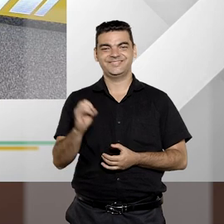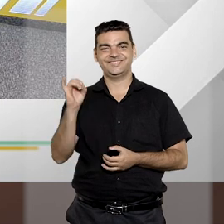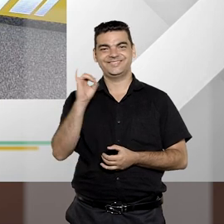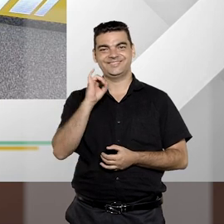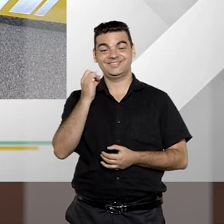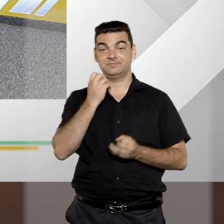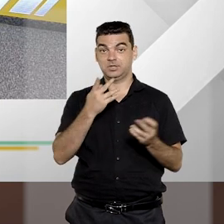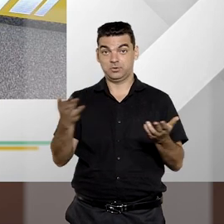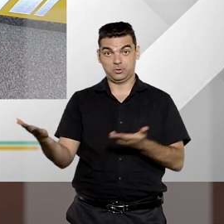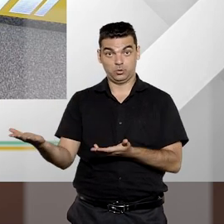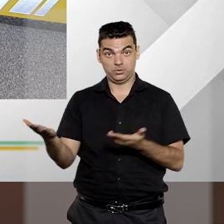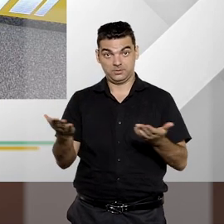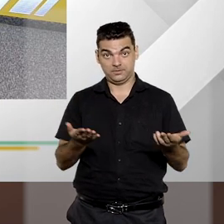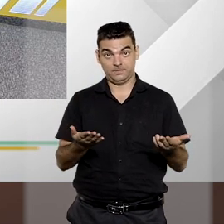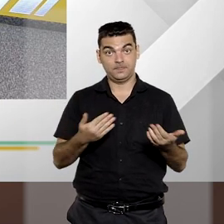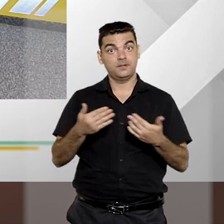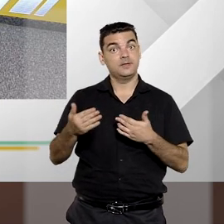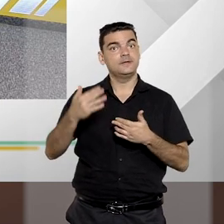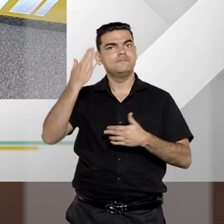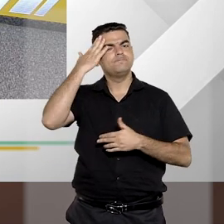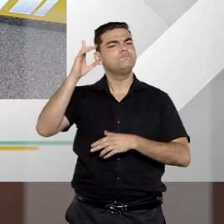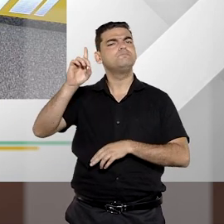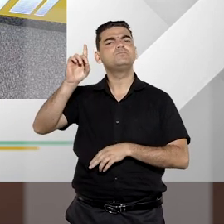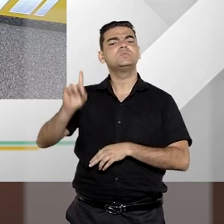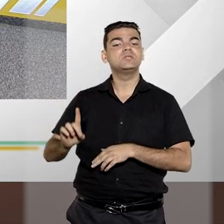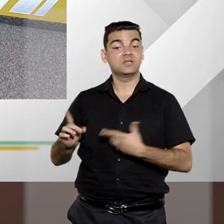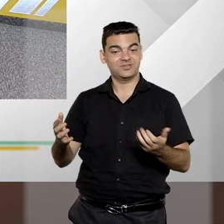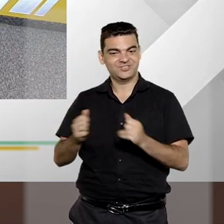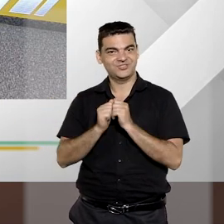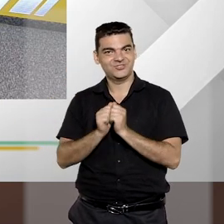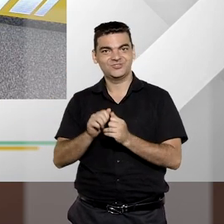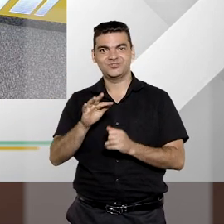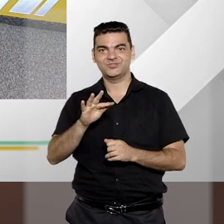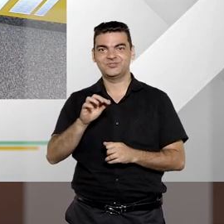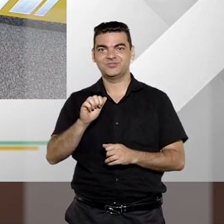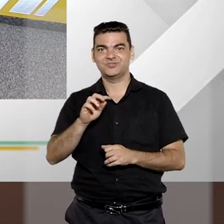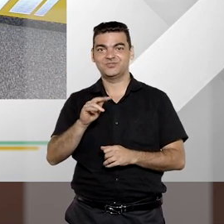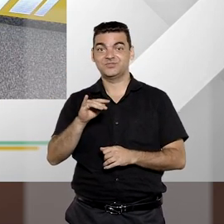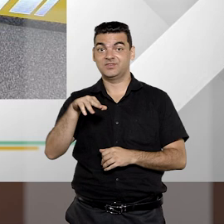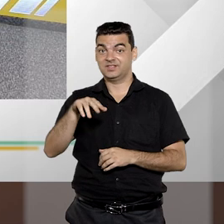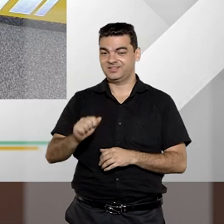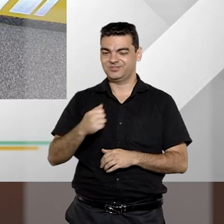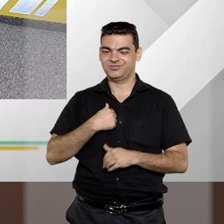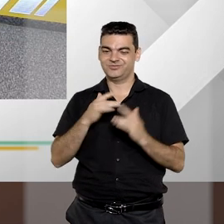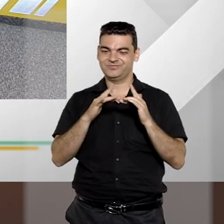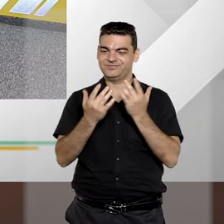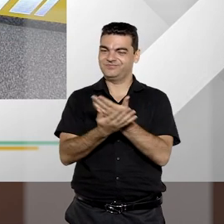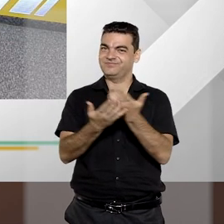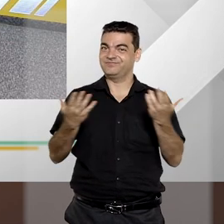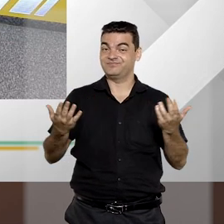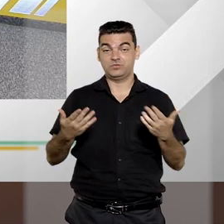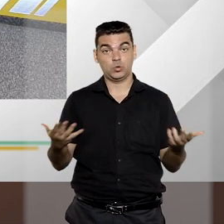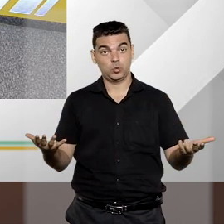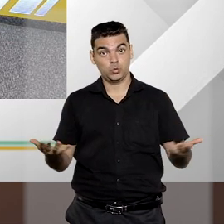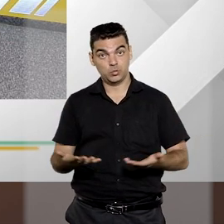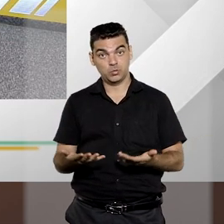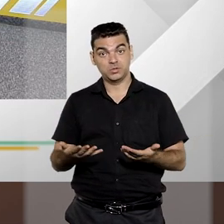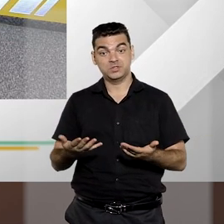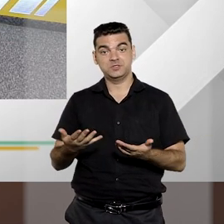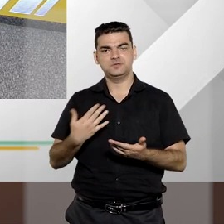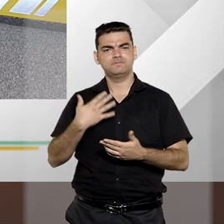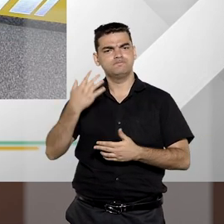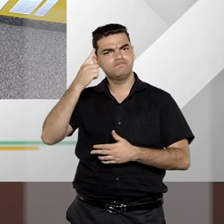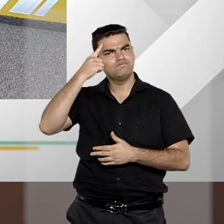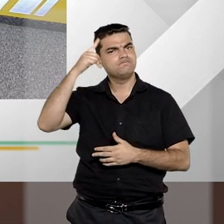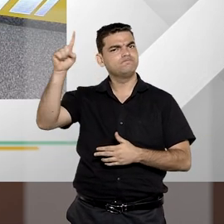Olá, está começando mais um Entender Direito comigo, Fátima Uchoa, e claro, com você aí do outro lado. Hoje, para marcar